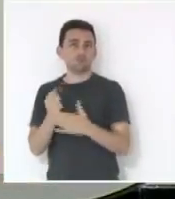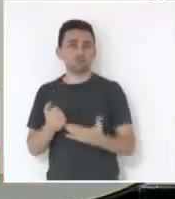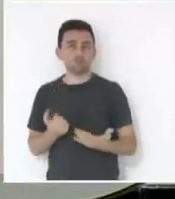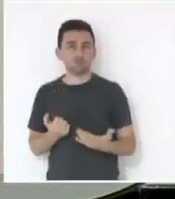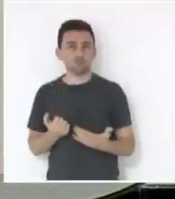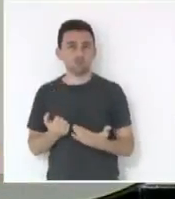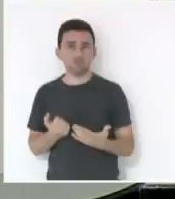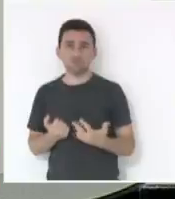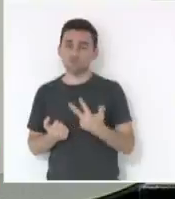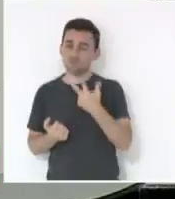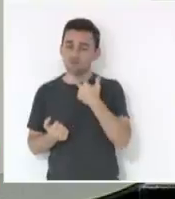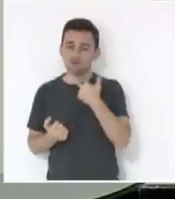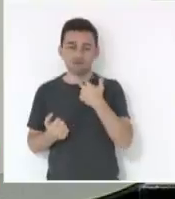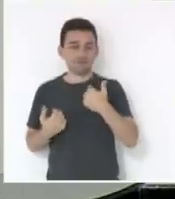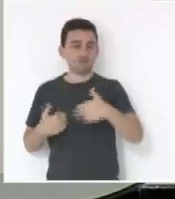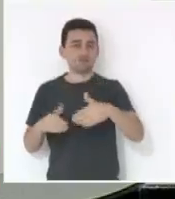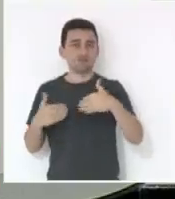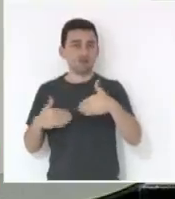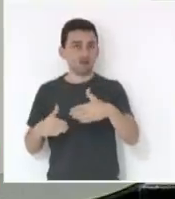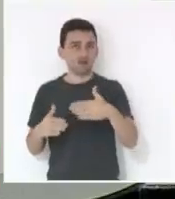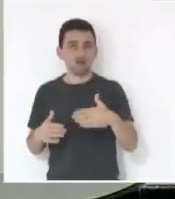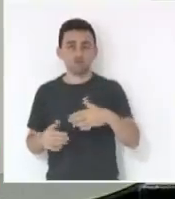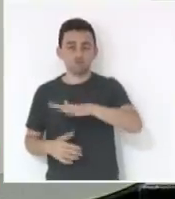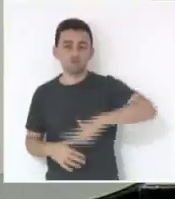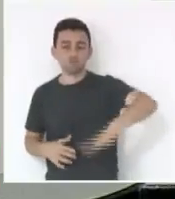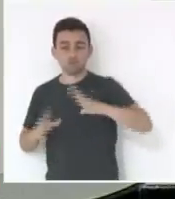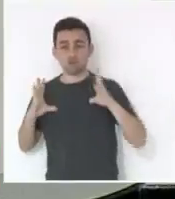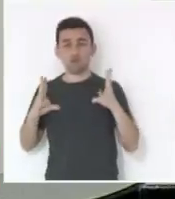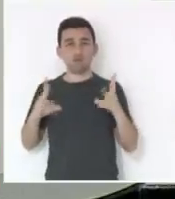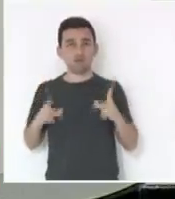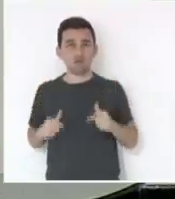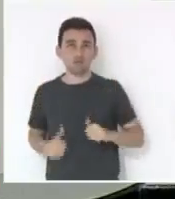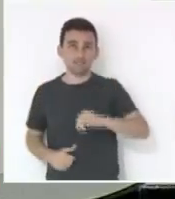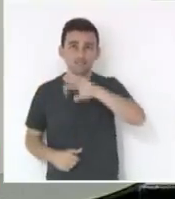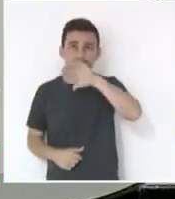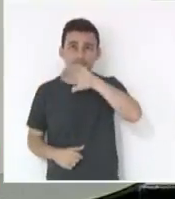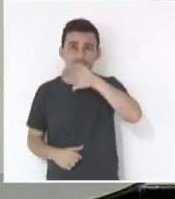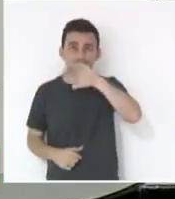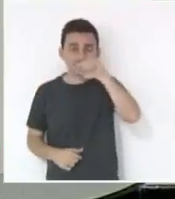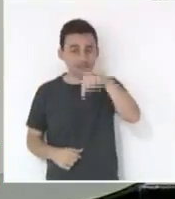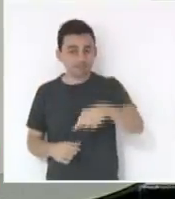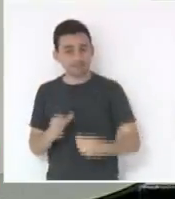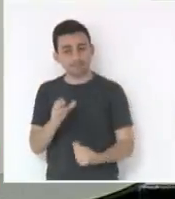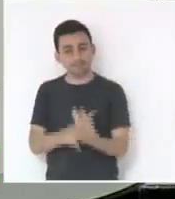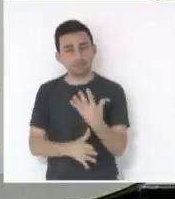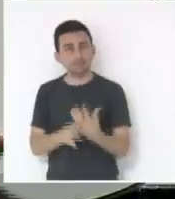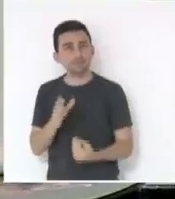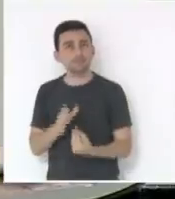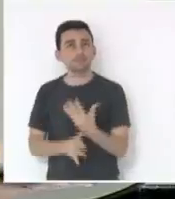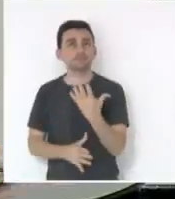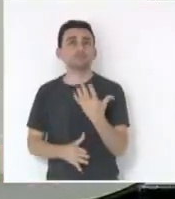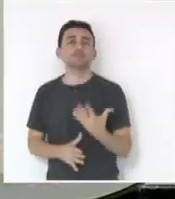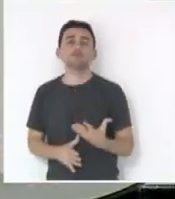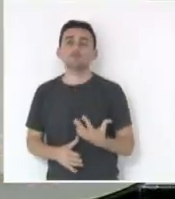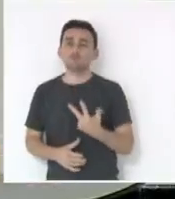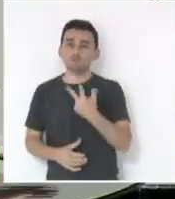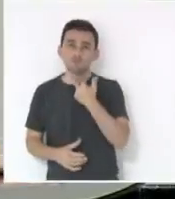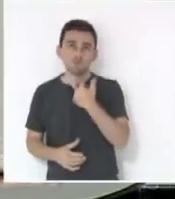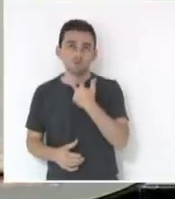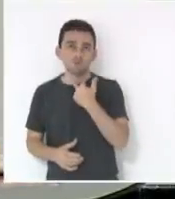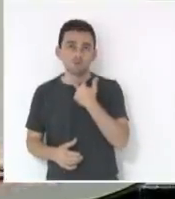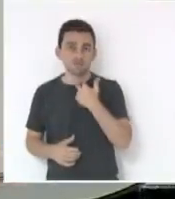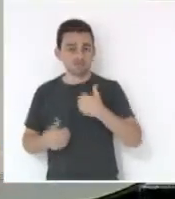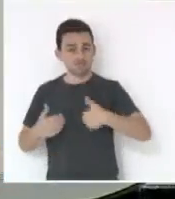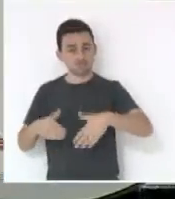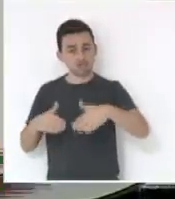deixar também a área da sanidade animal, o Estado de Santa Catarina, que é um Estado produtor também, não podemos deixar a